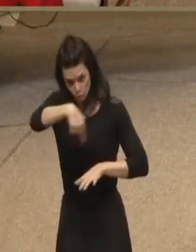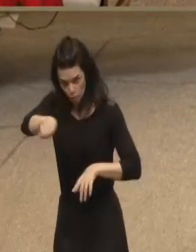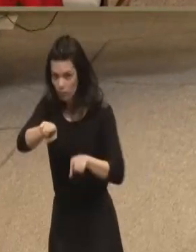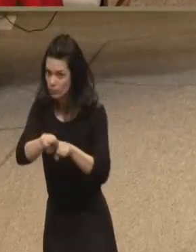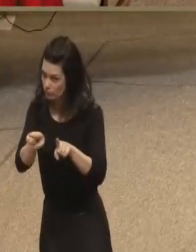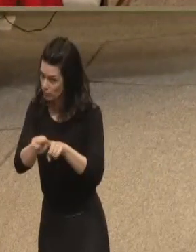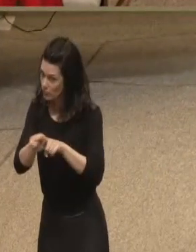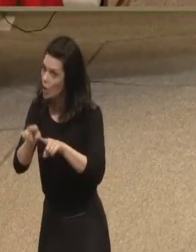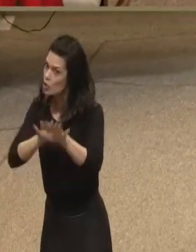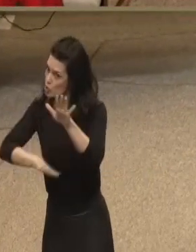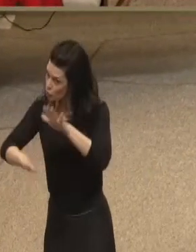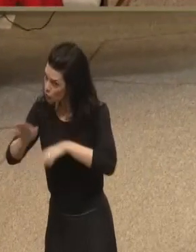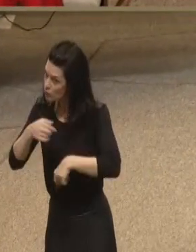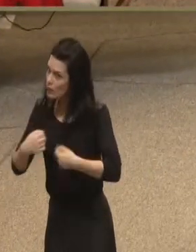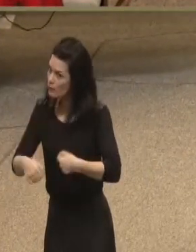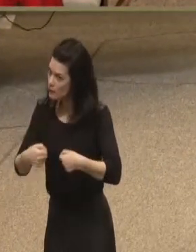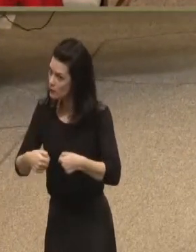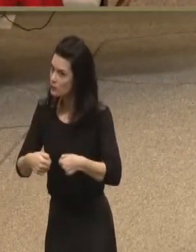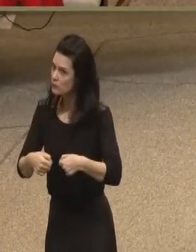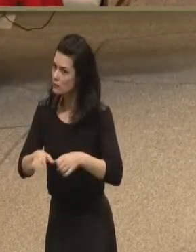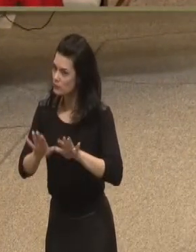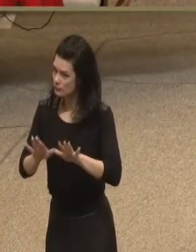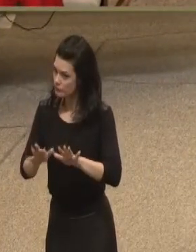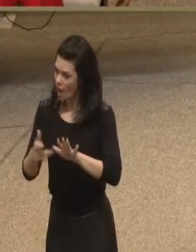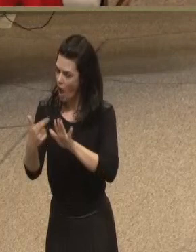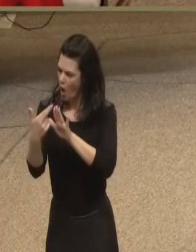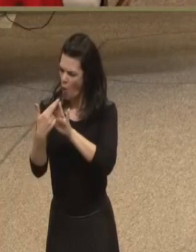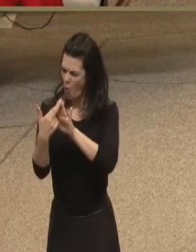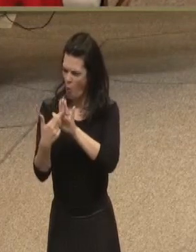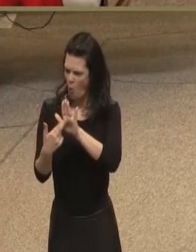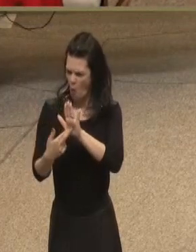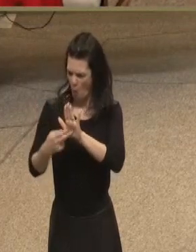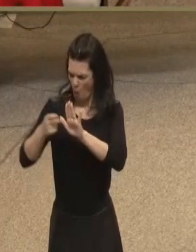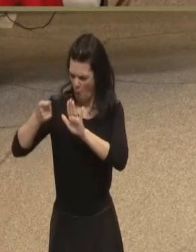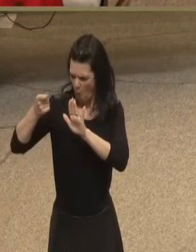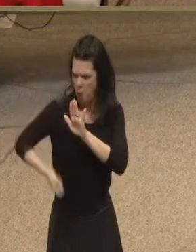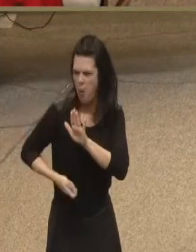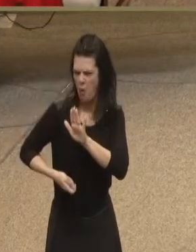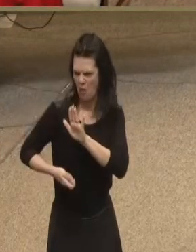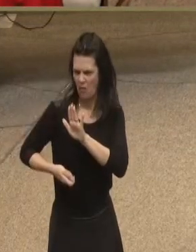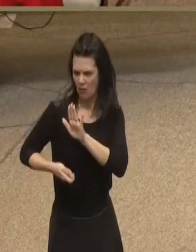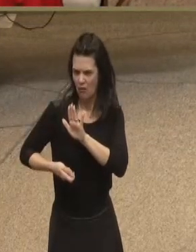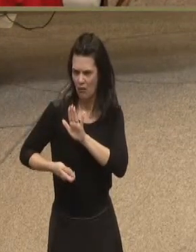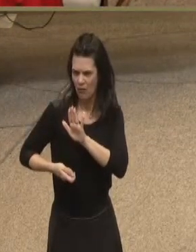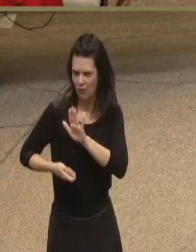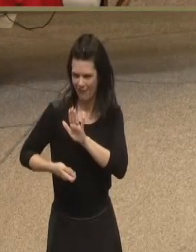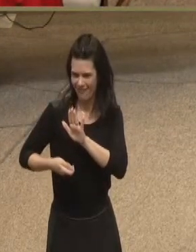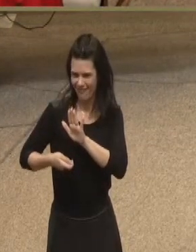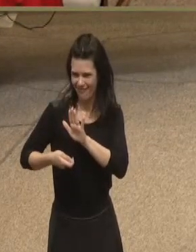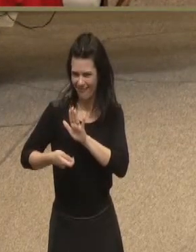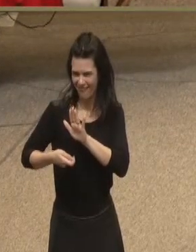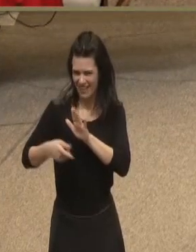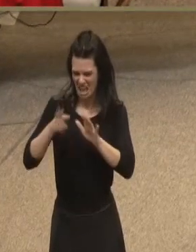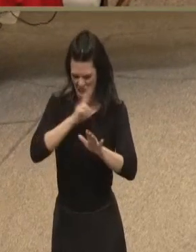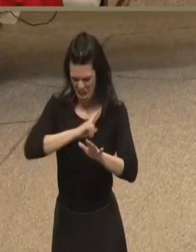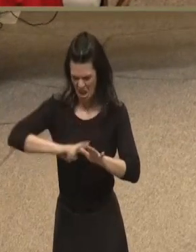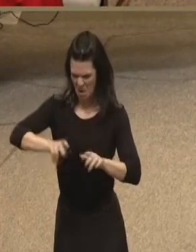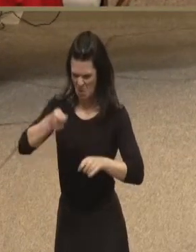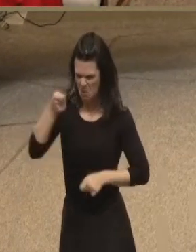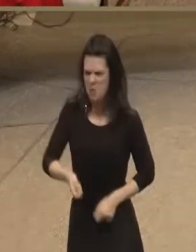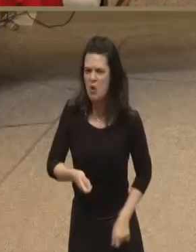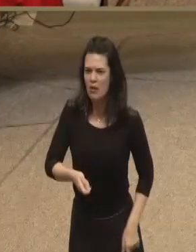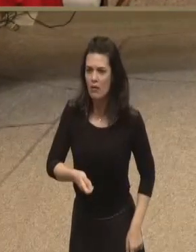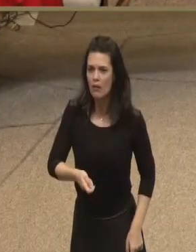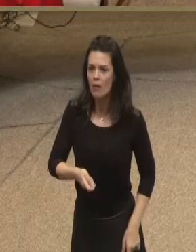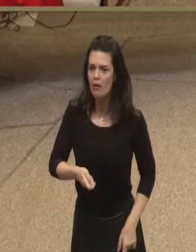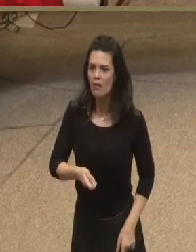para você hoje. A religiosidade nos faz acreditar que somos bons o suficiente